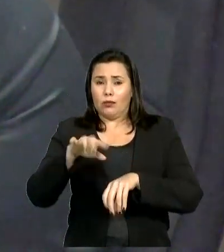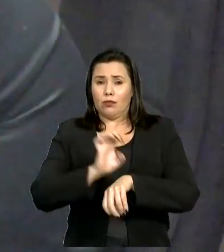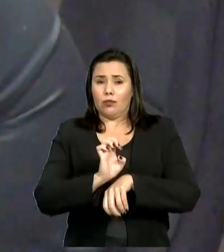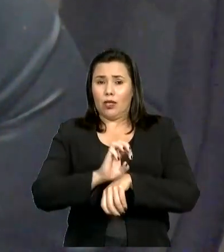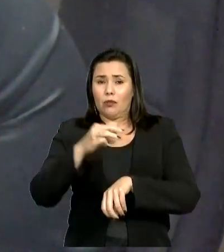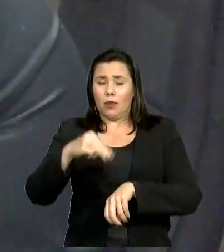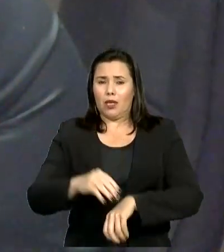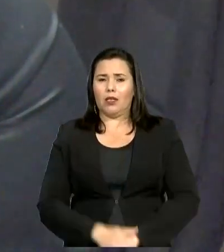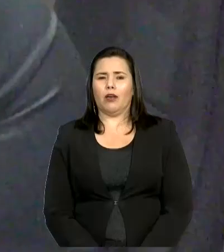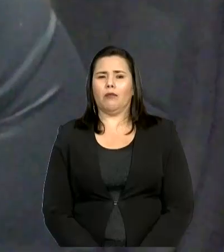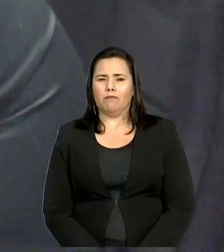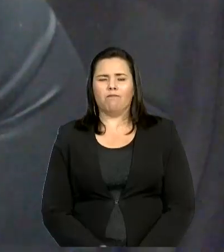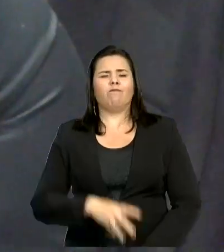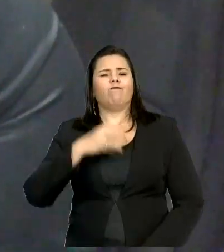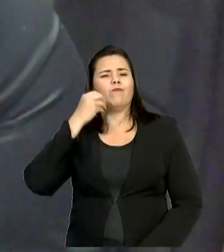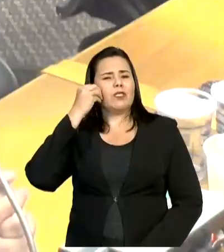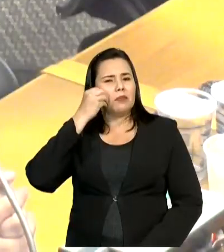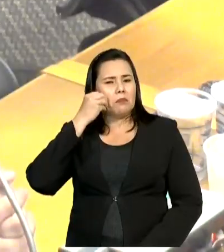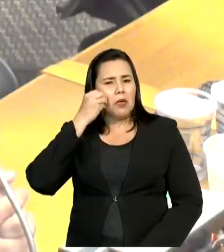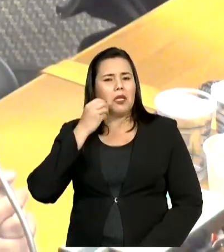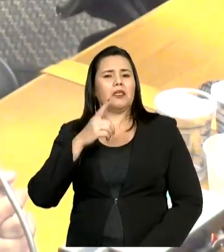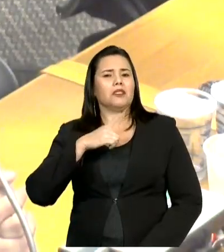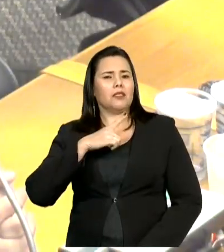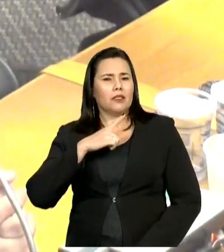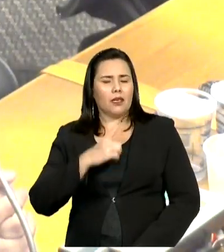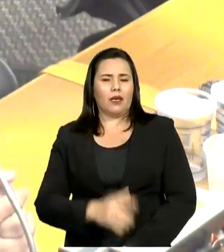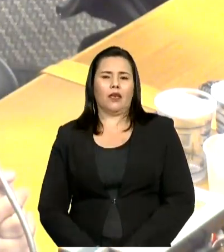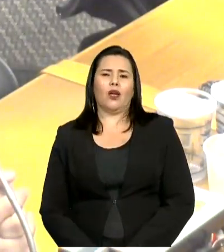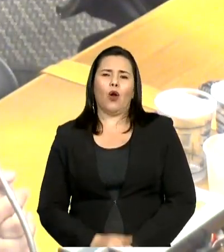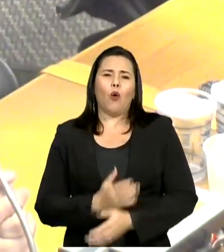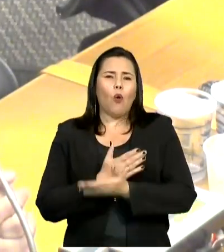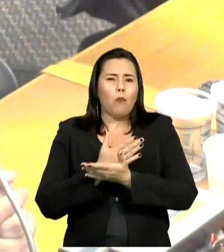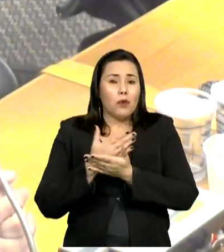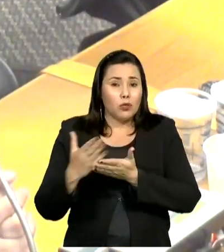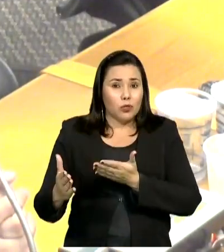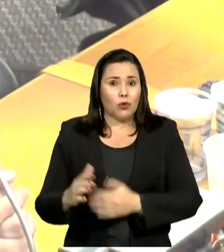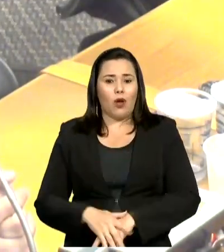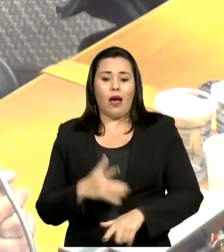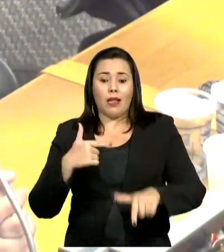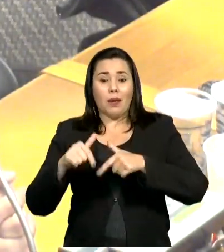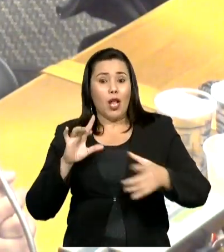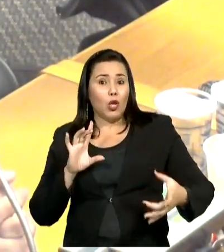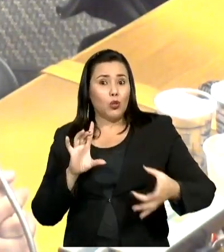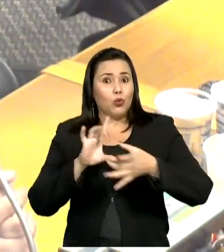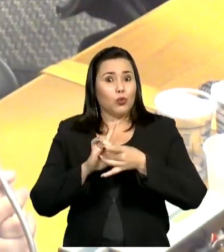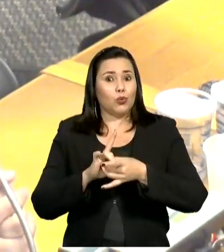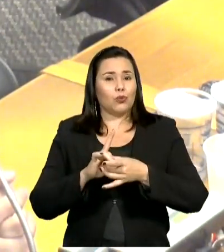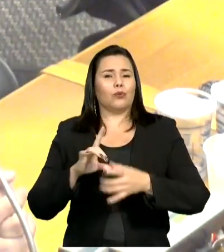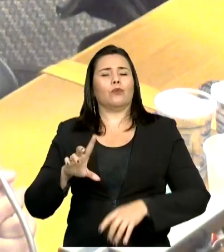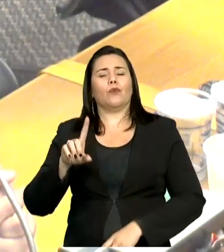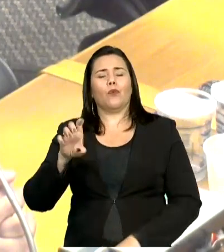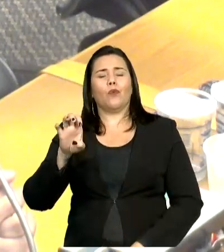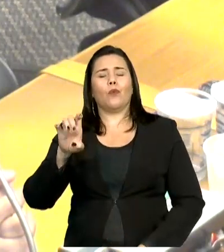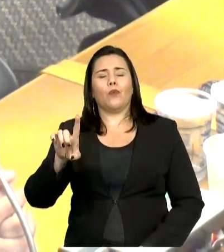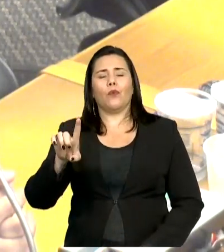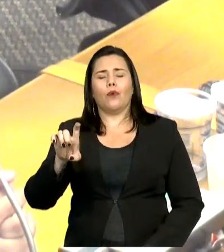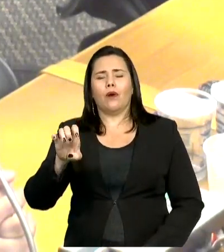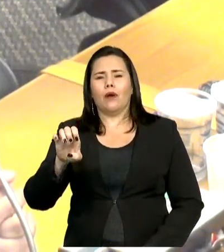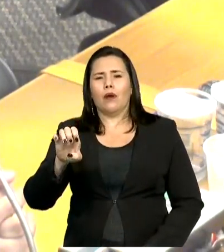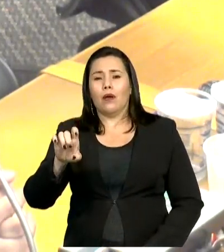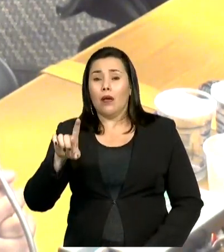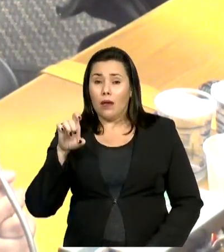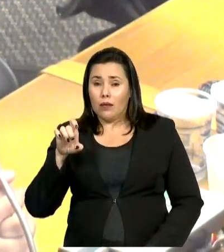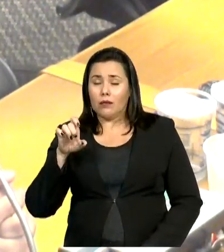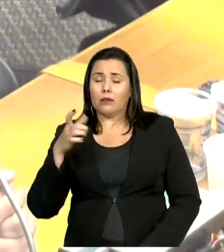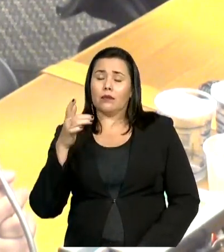tem muitos serviços prestados ao povo do Maranhão. Começou ainda com o nosso ex-governador Flávio Dino, continua o seu trabalho agora